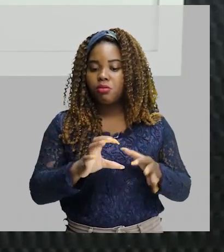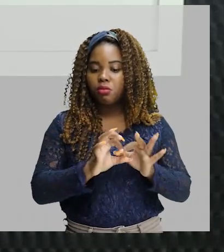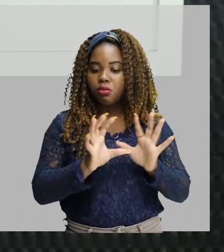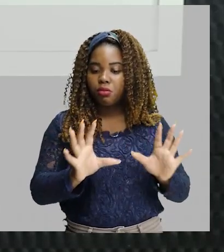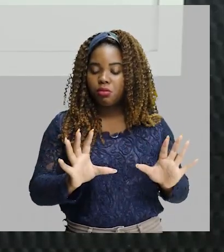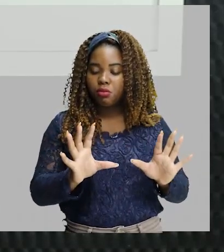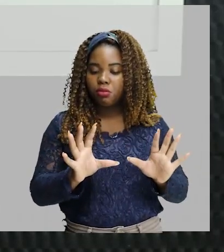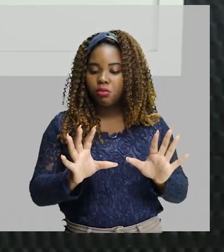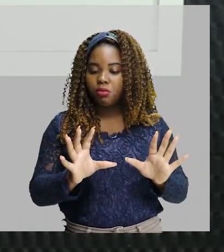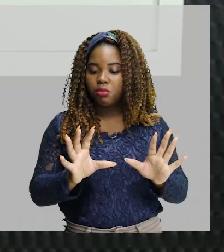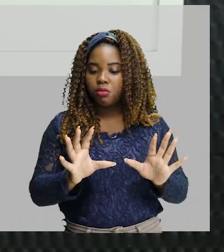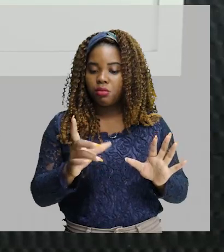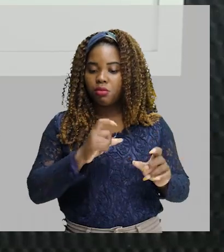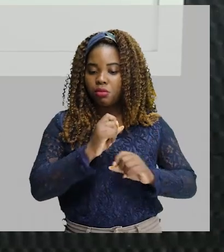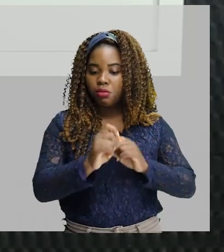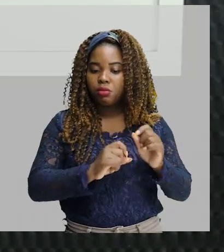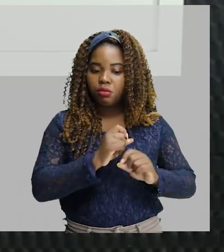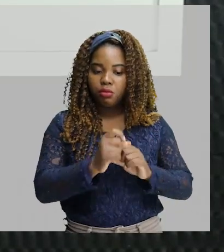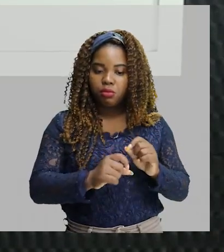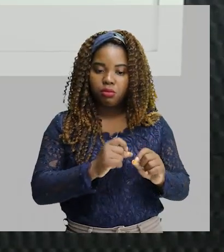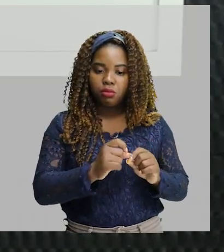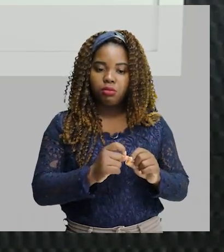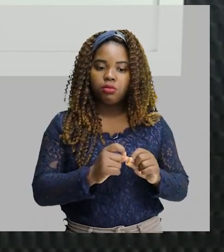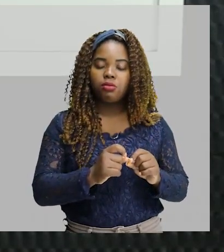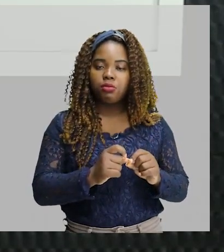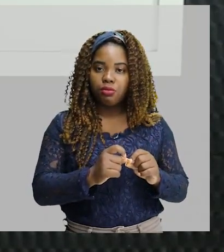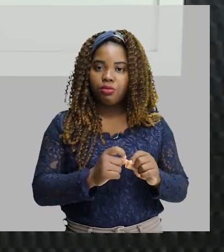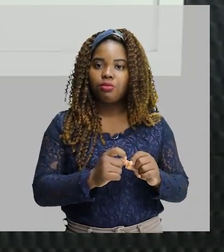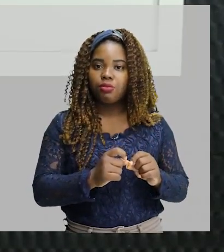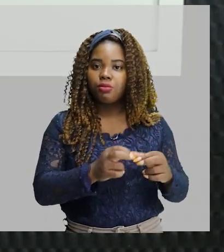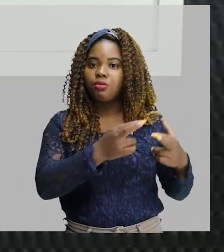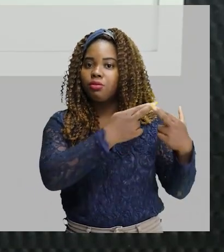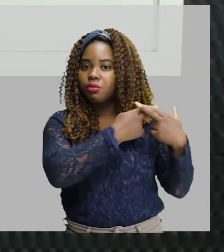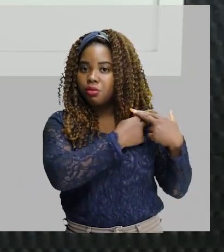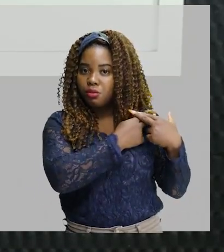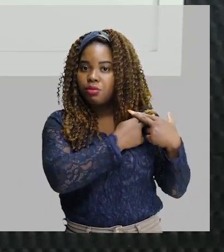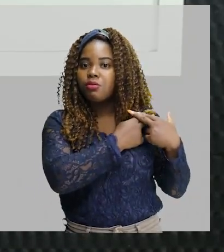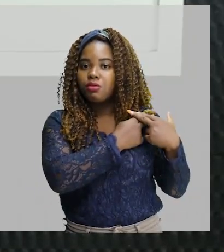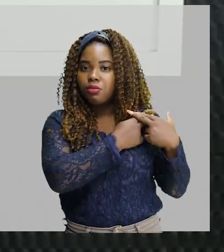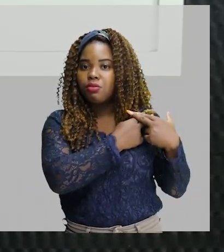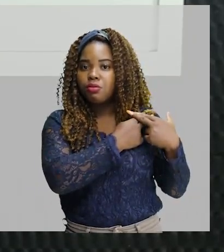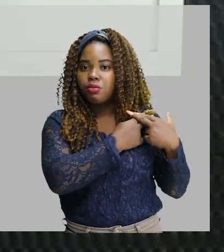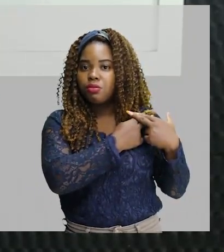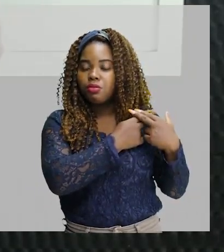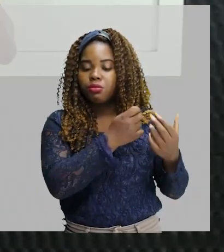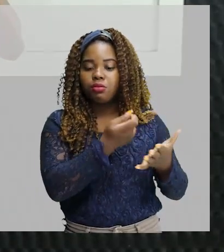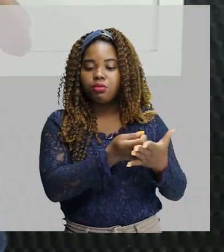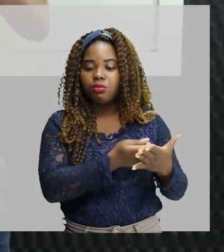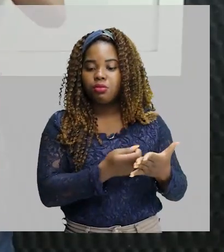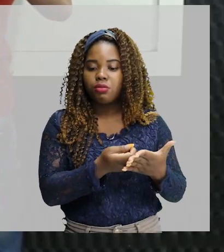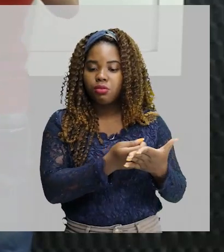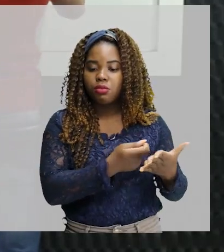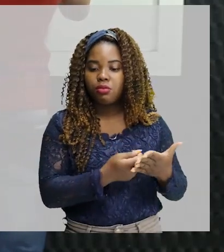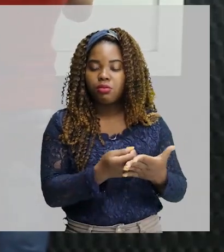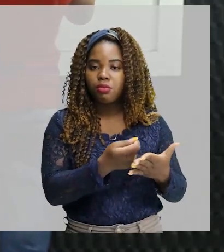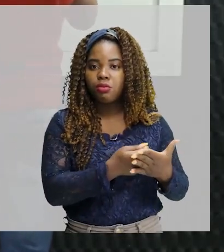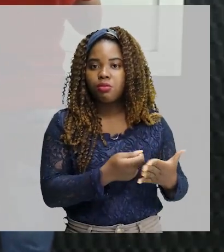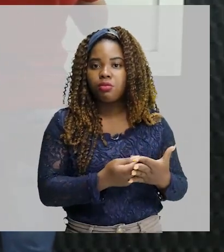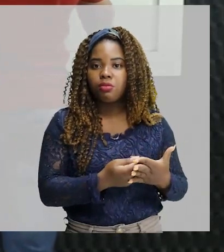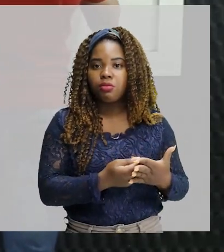absoluta, ela se torna um presente, mas também nos condena, porque nós somos obrigados a assumir